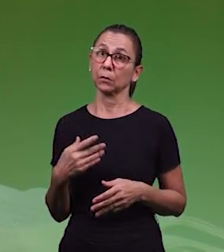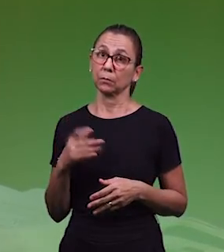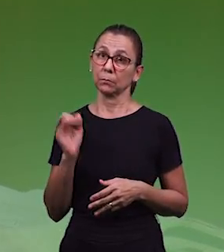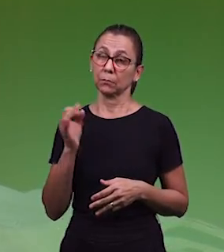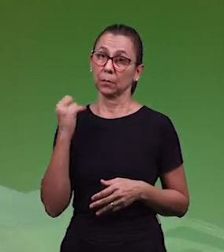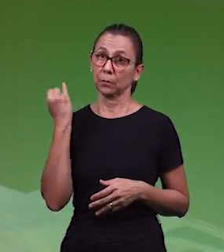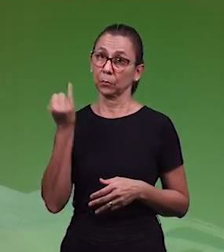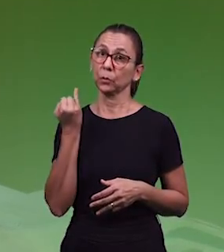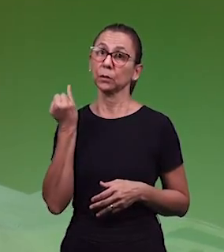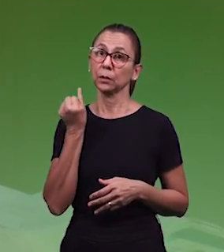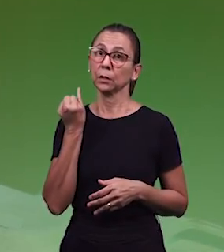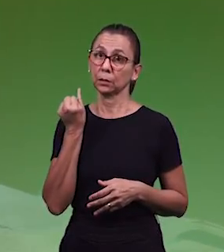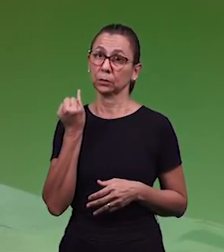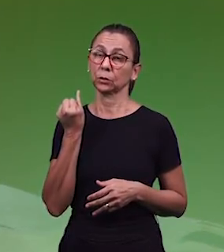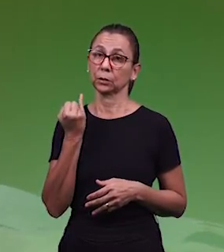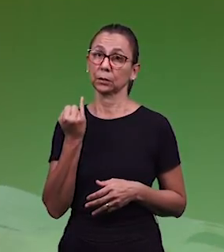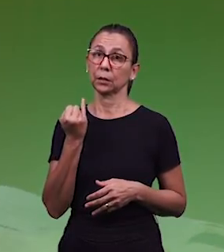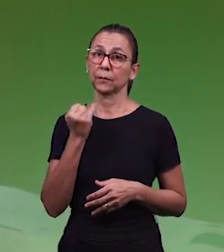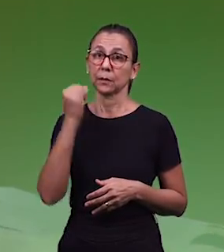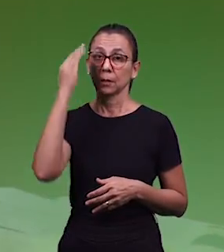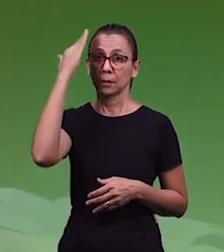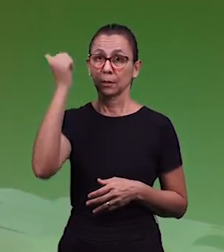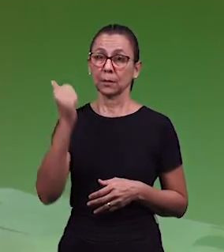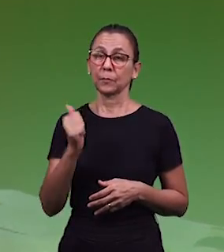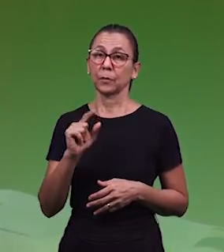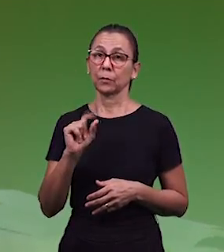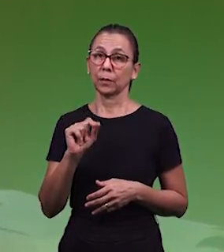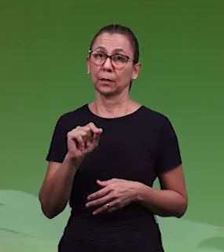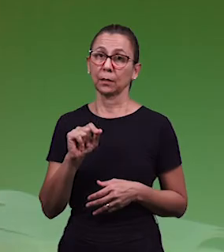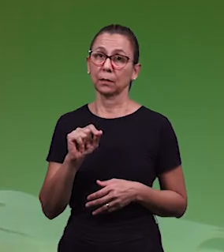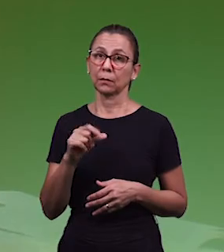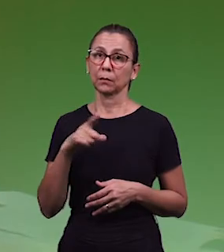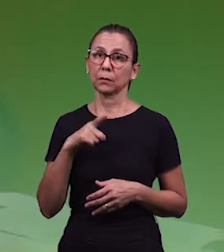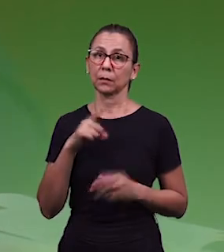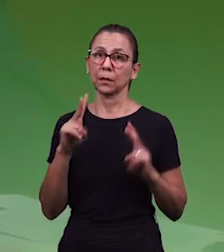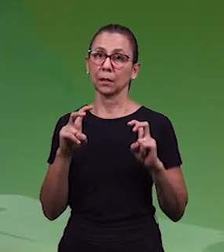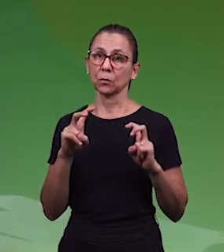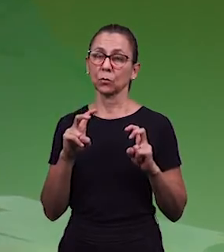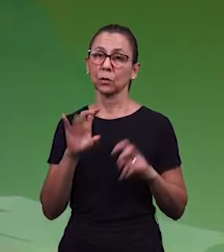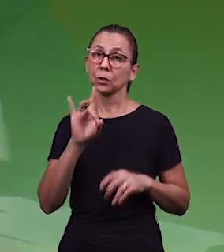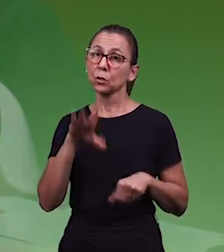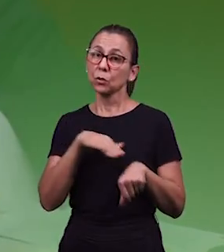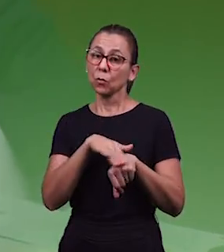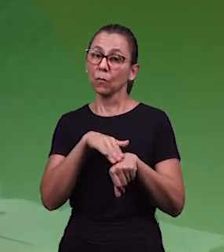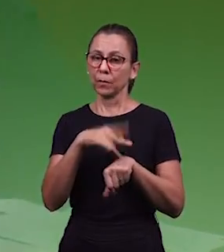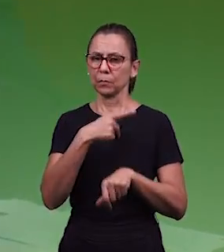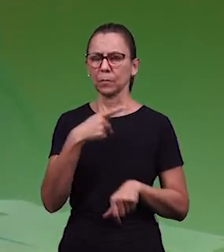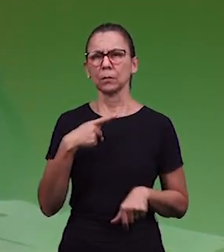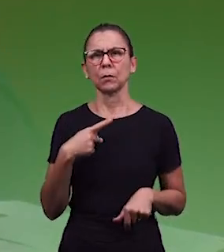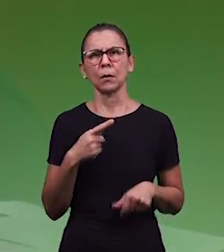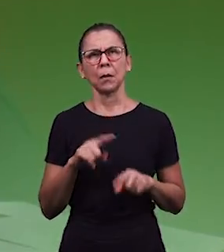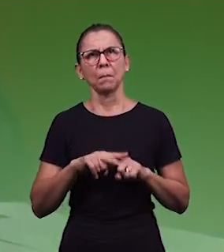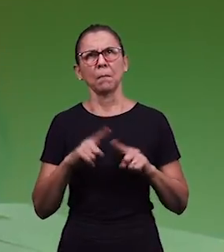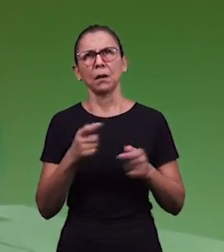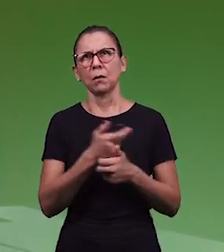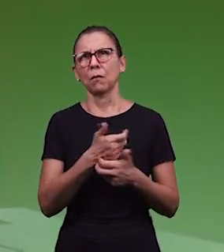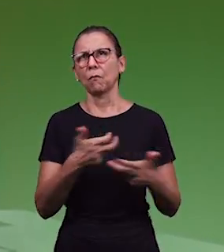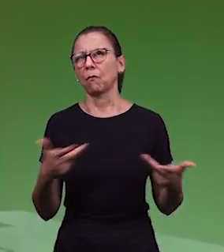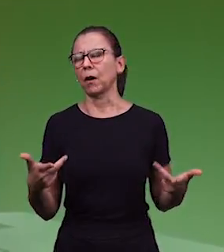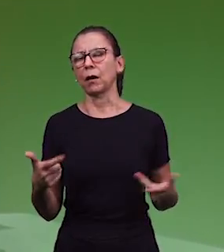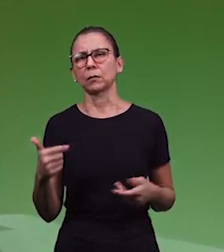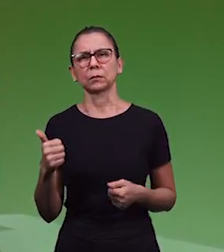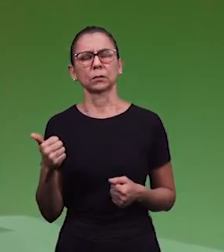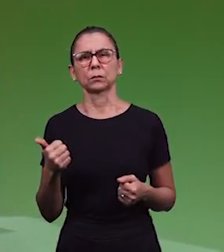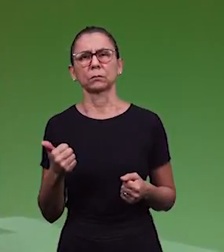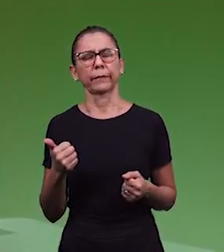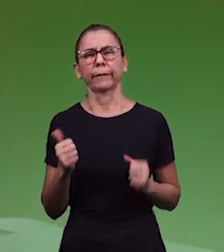disso. Tem assuntos que só se fala com o pastor. Mas tem os assuntos gerais, você pode ver. E